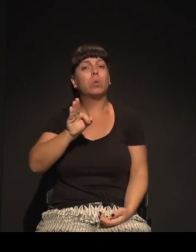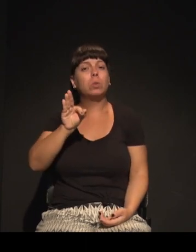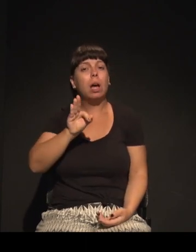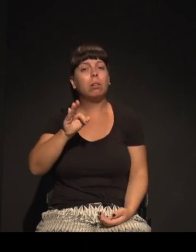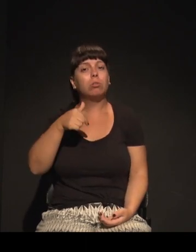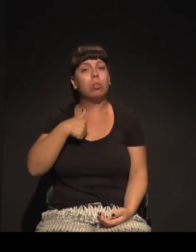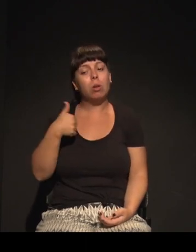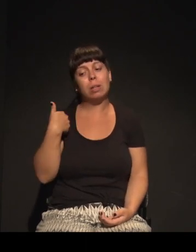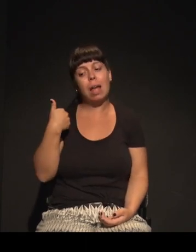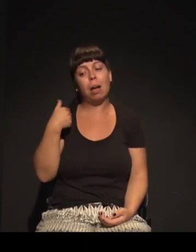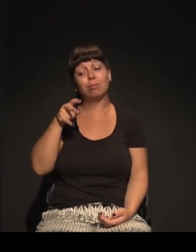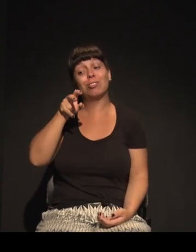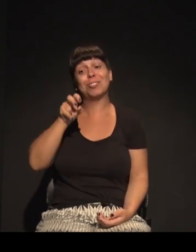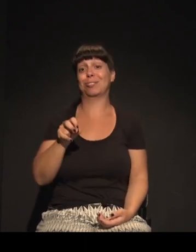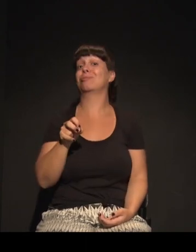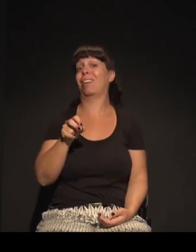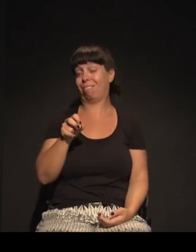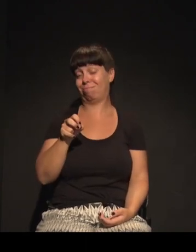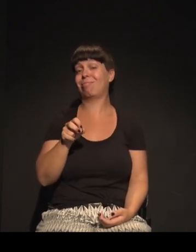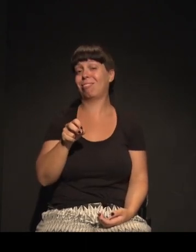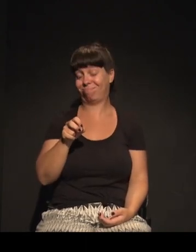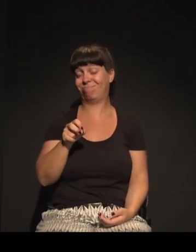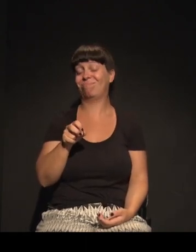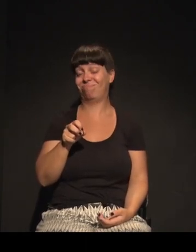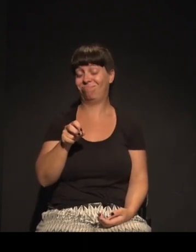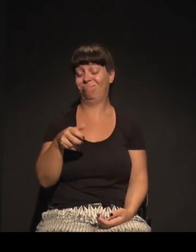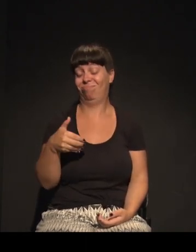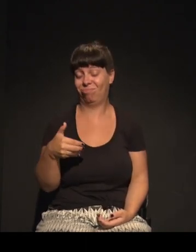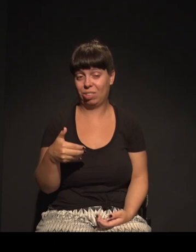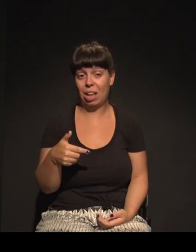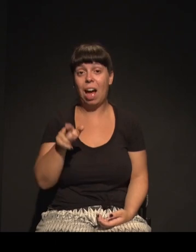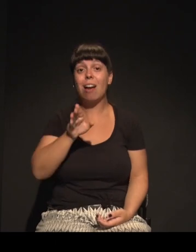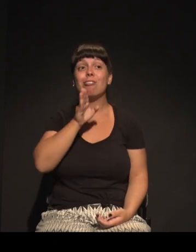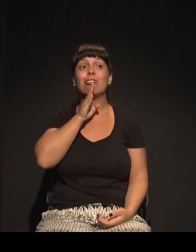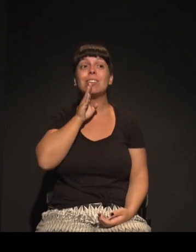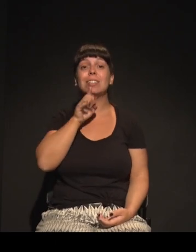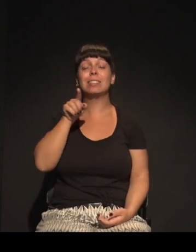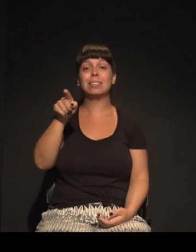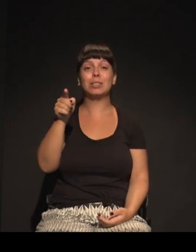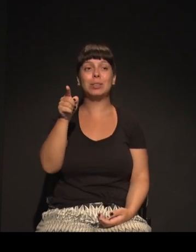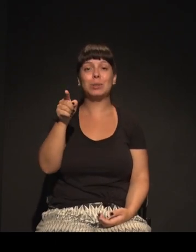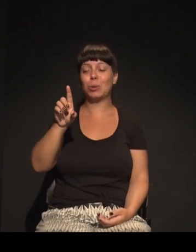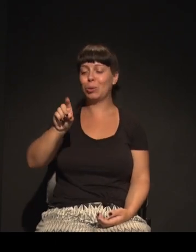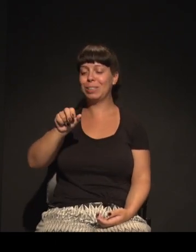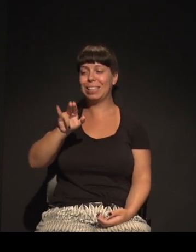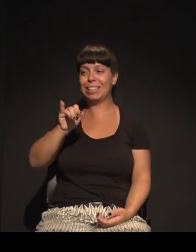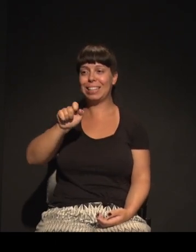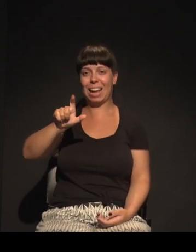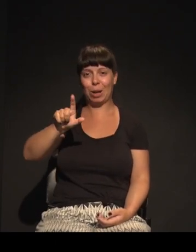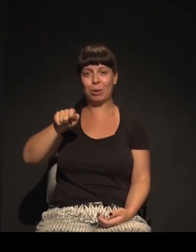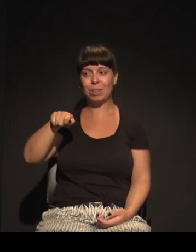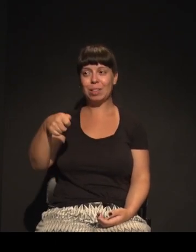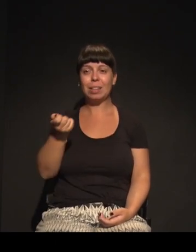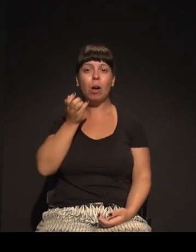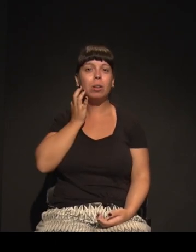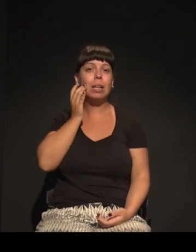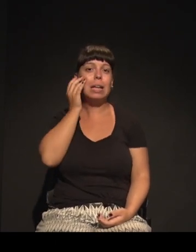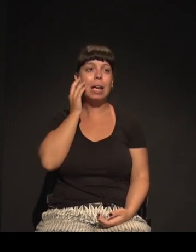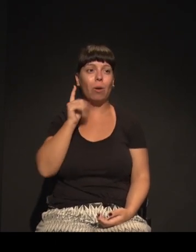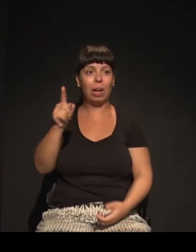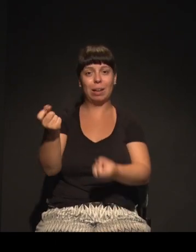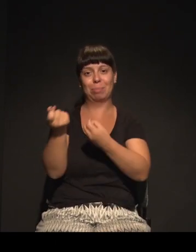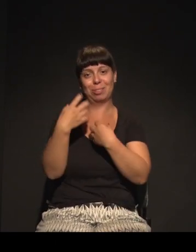já estava com 50 anos né e daí que eu conheci o daniel que me deu aula ainda é legal e